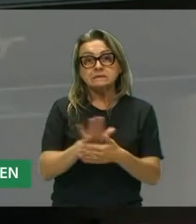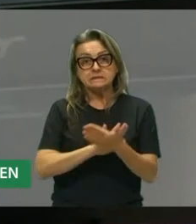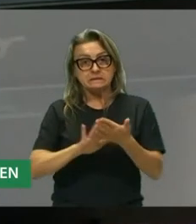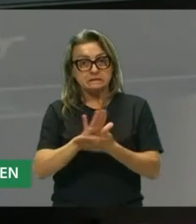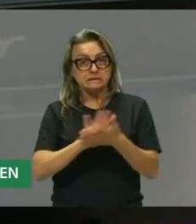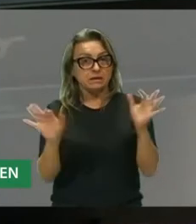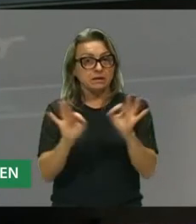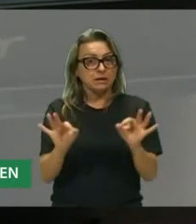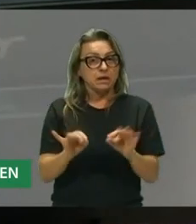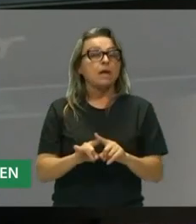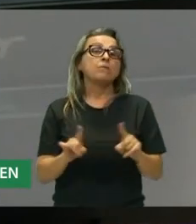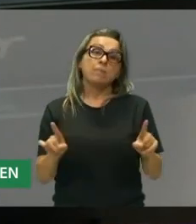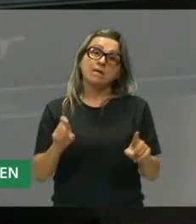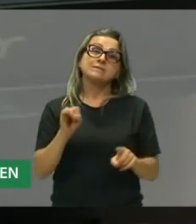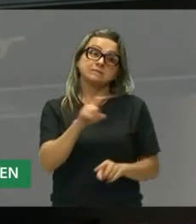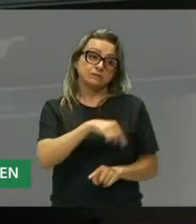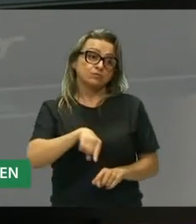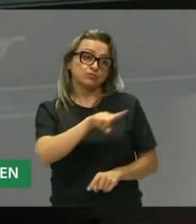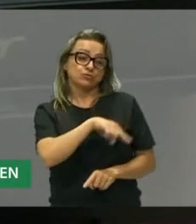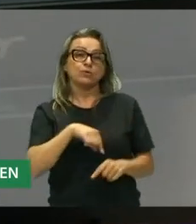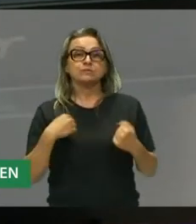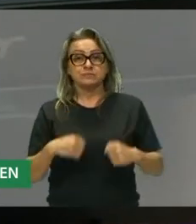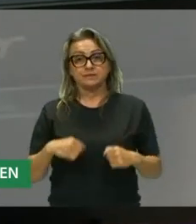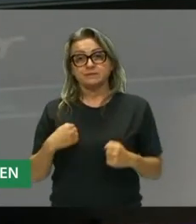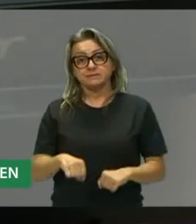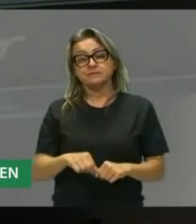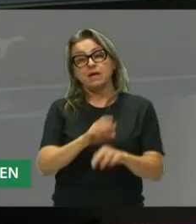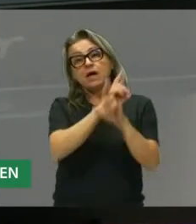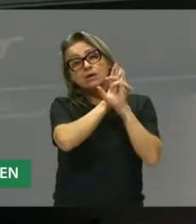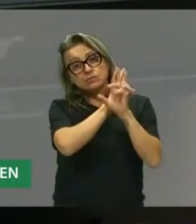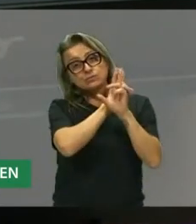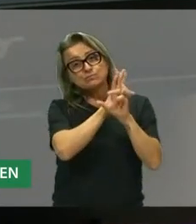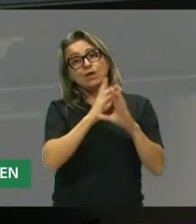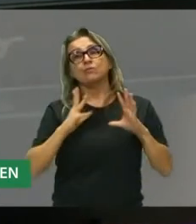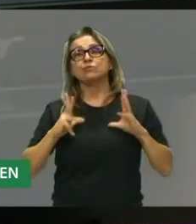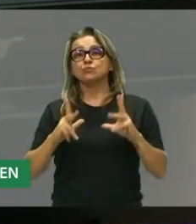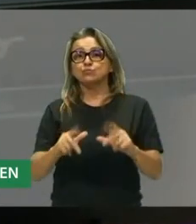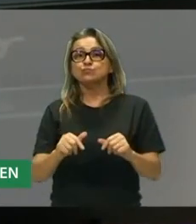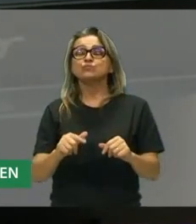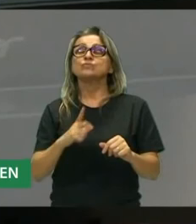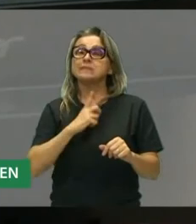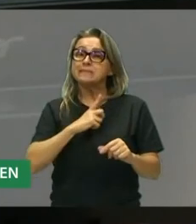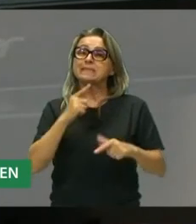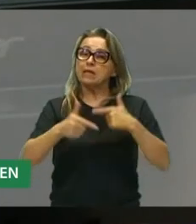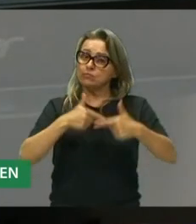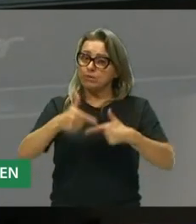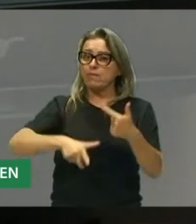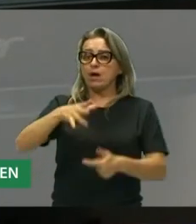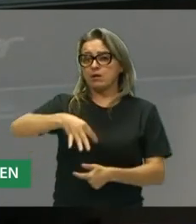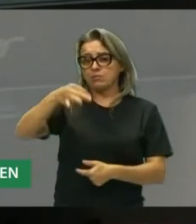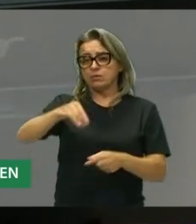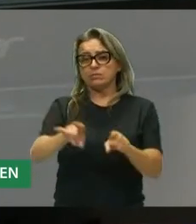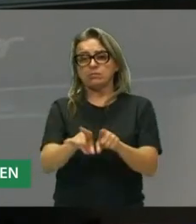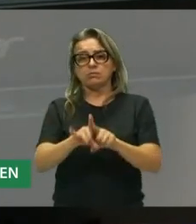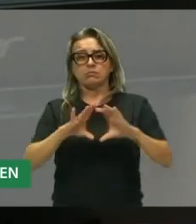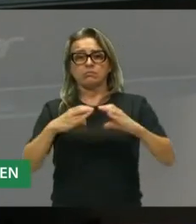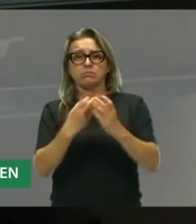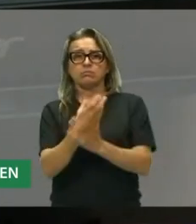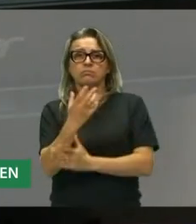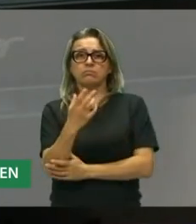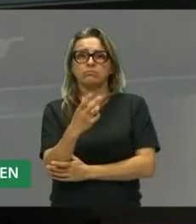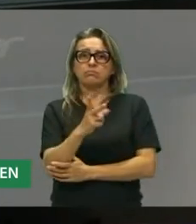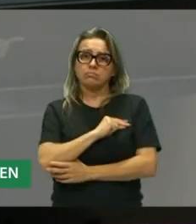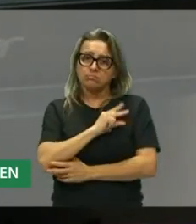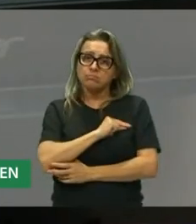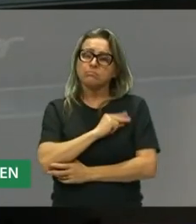para que ele possa oferecer todos os serviços, né, com a qualidade que a nossa comunidade merece. Tem feito esforço